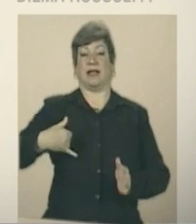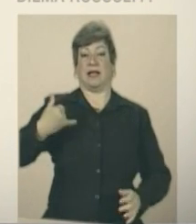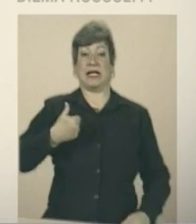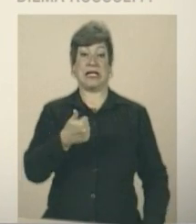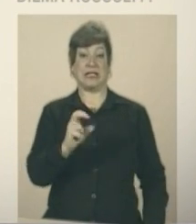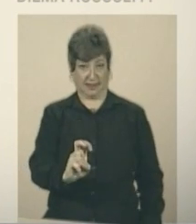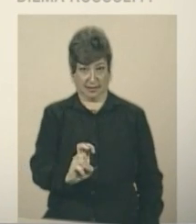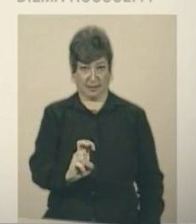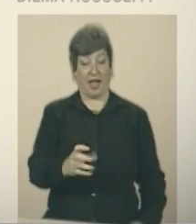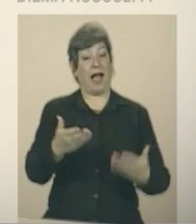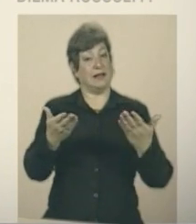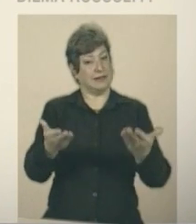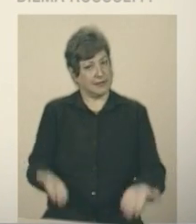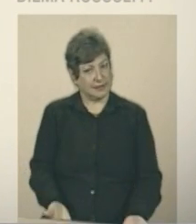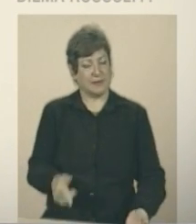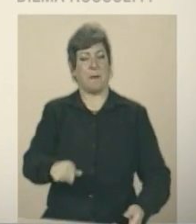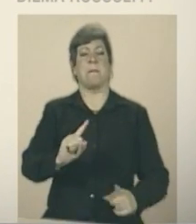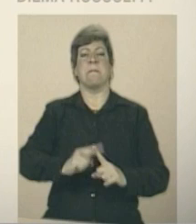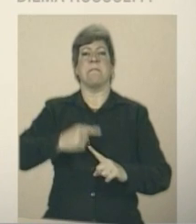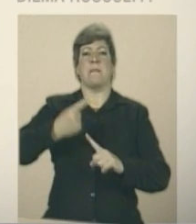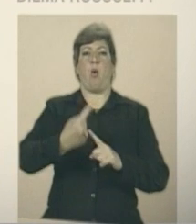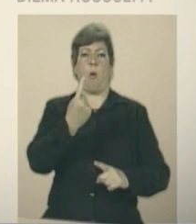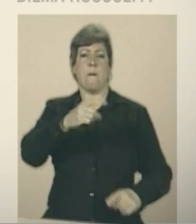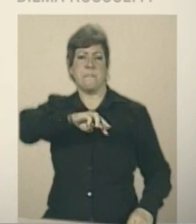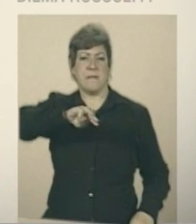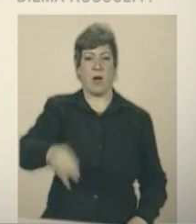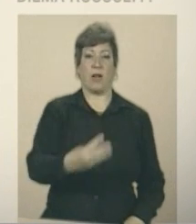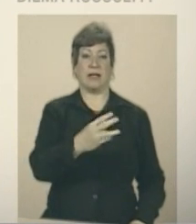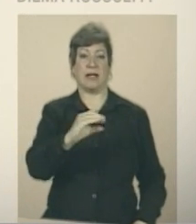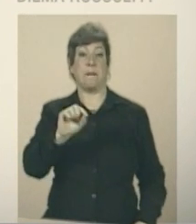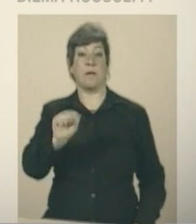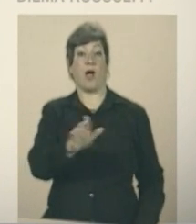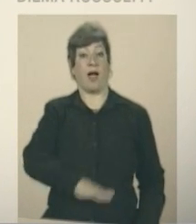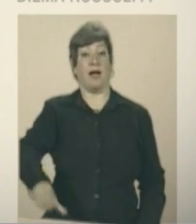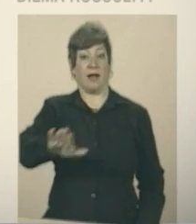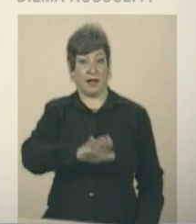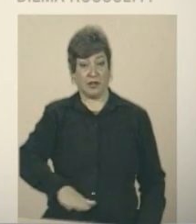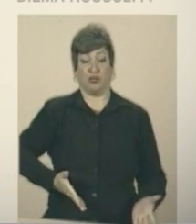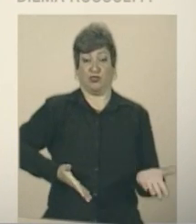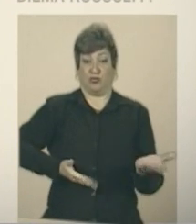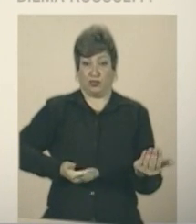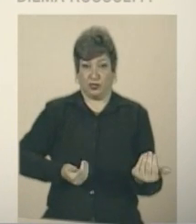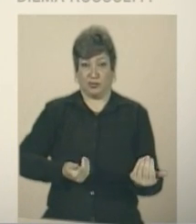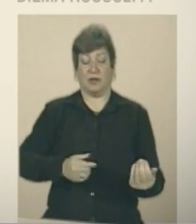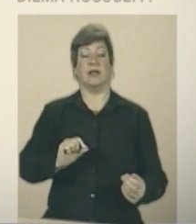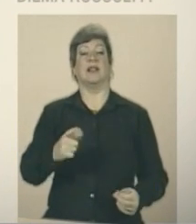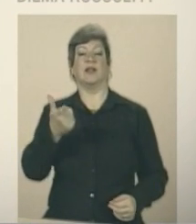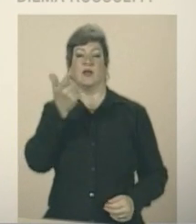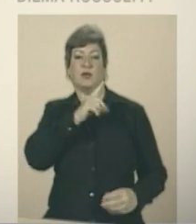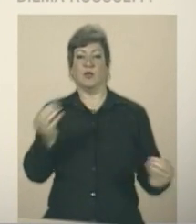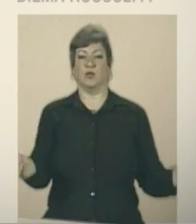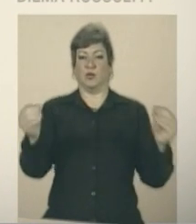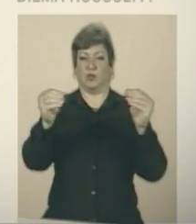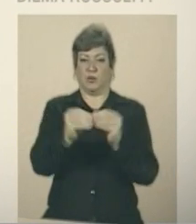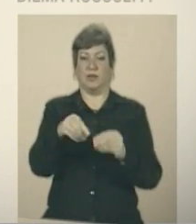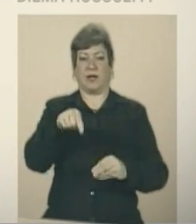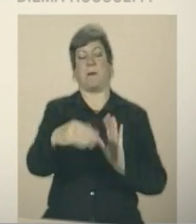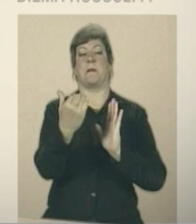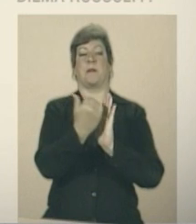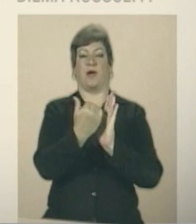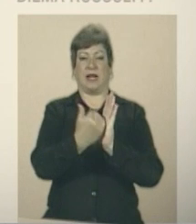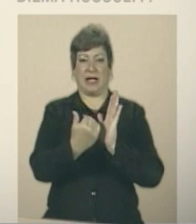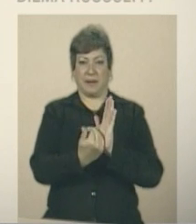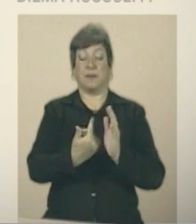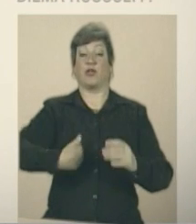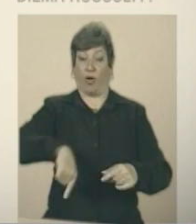anos com isso mais 1 mil crianças e adolescentes foram incluídos no programa